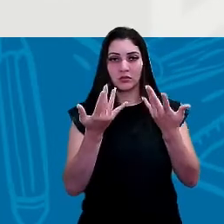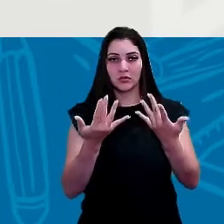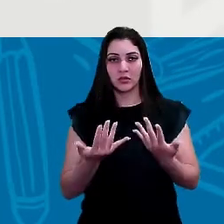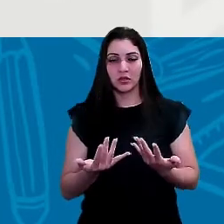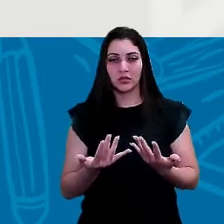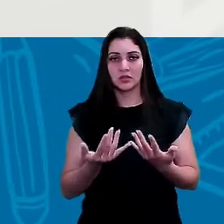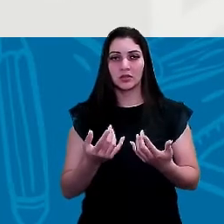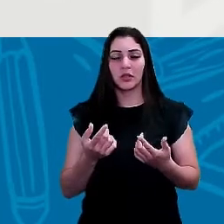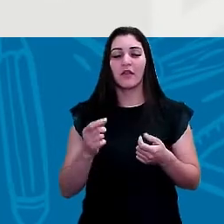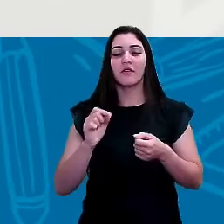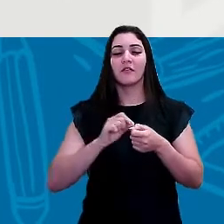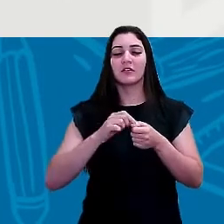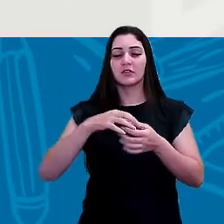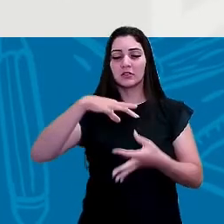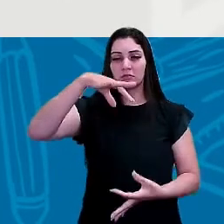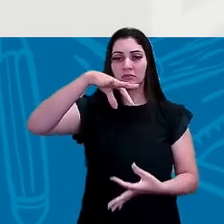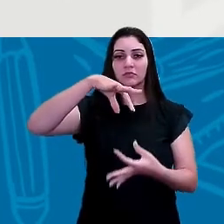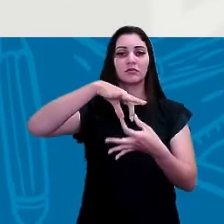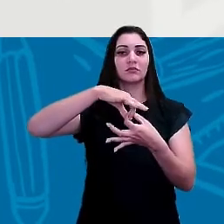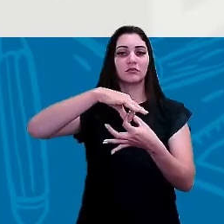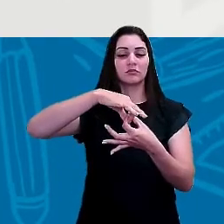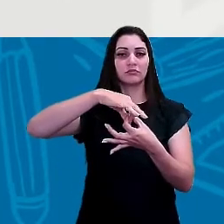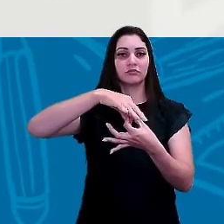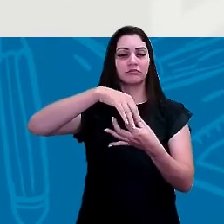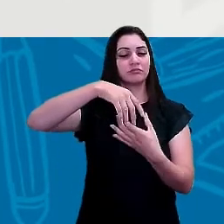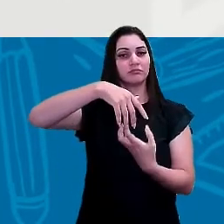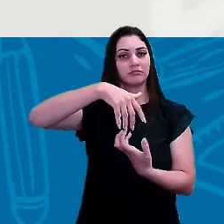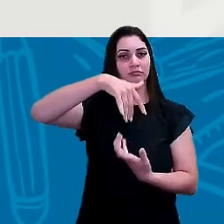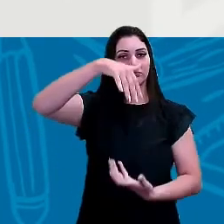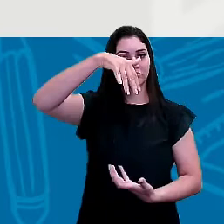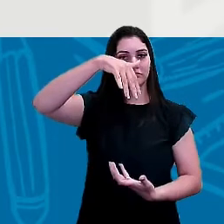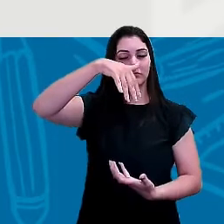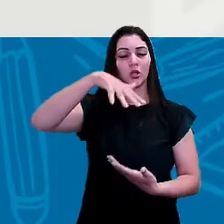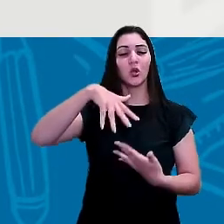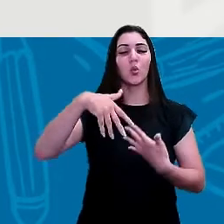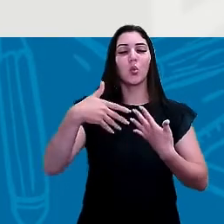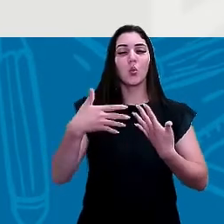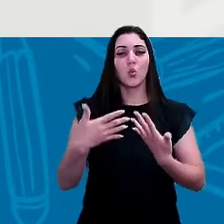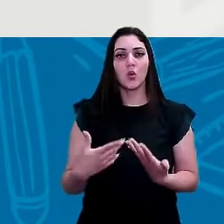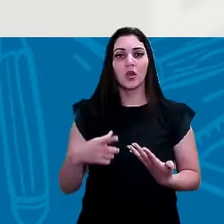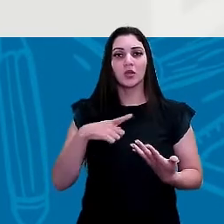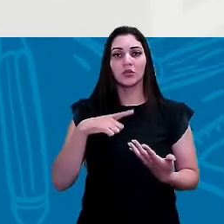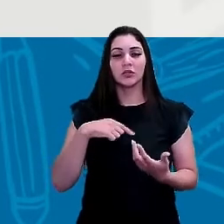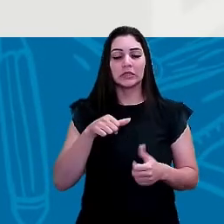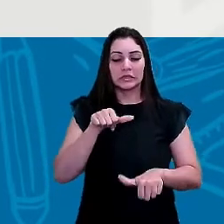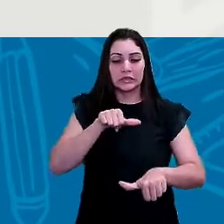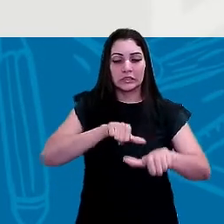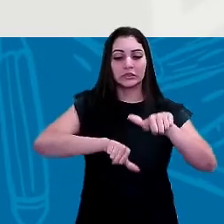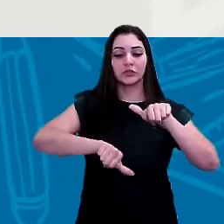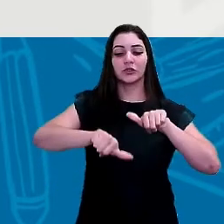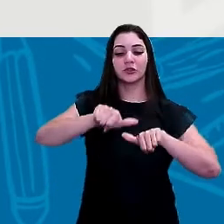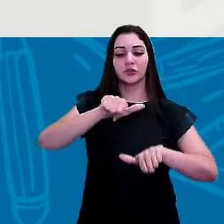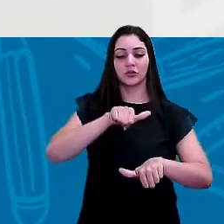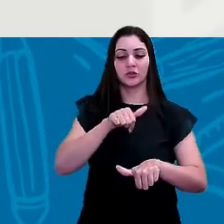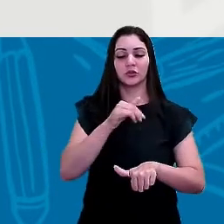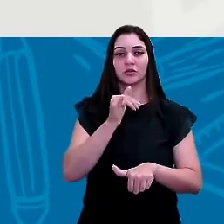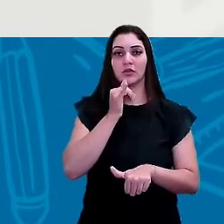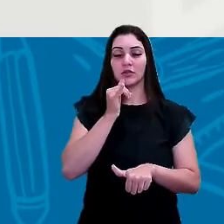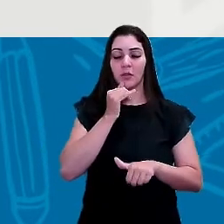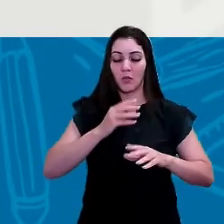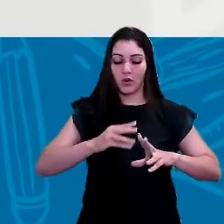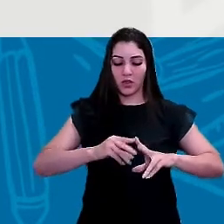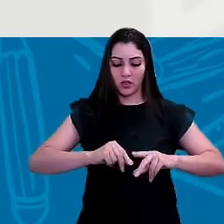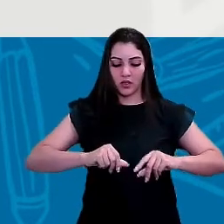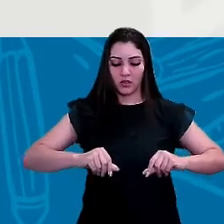de convecção. Na inversão térmica, né, quando a Terra está mais fria, né,